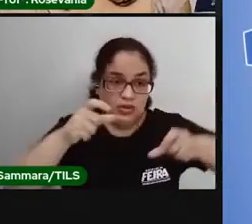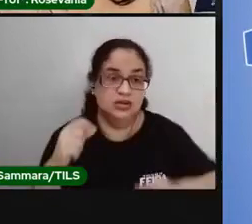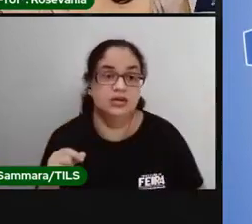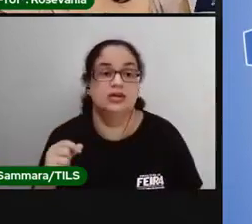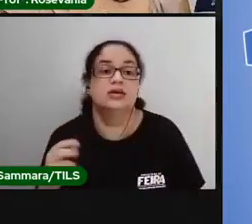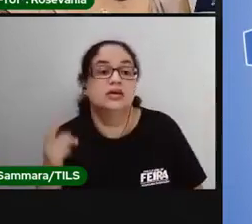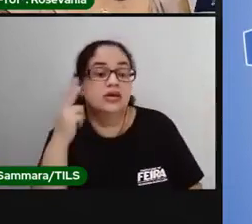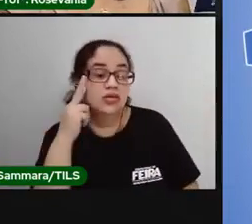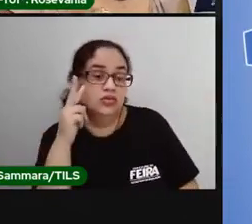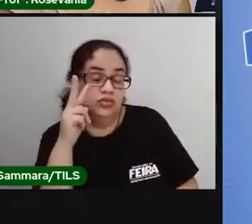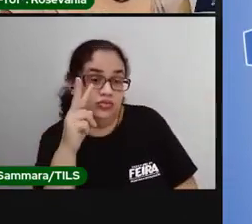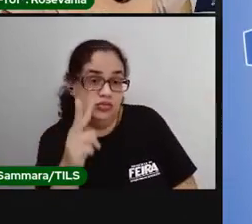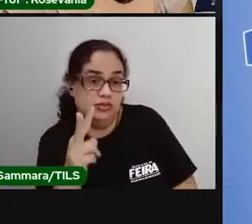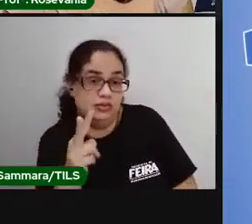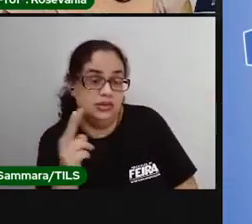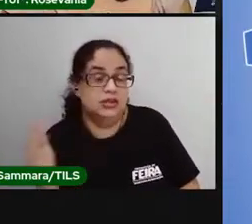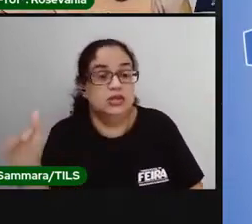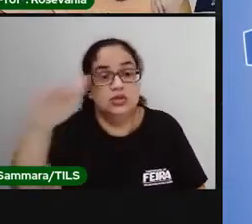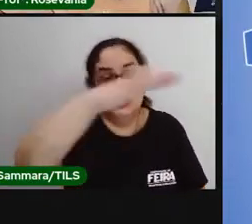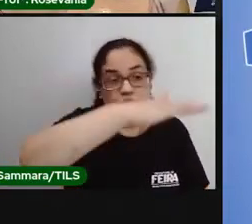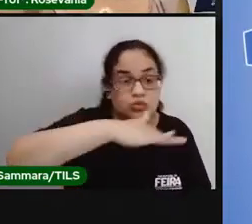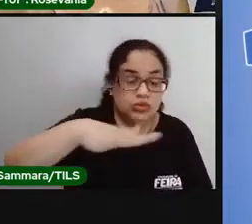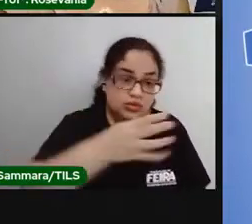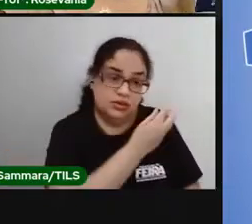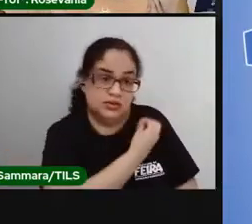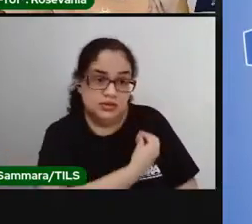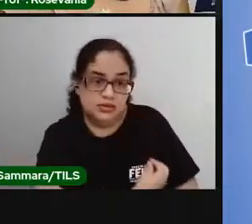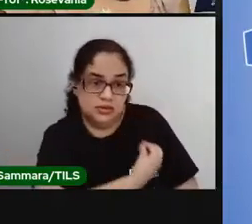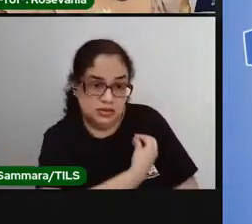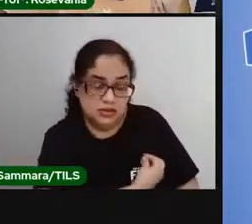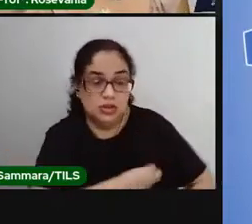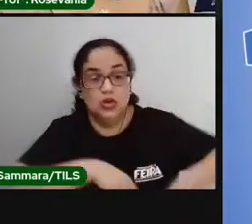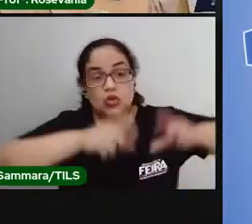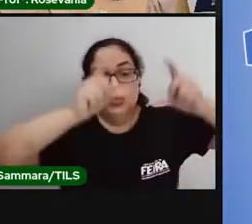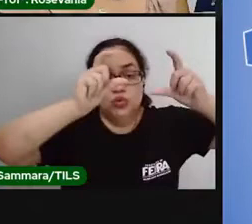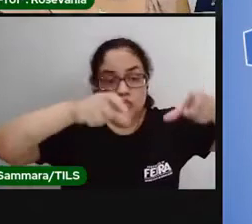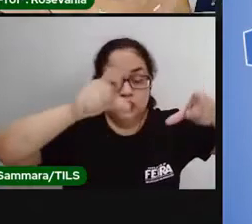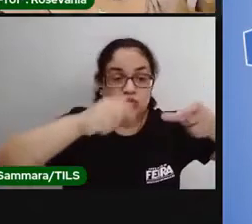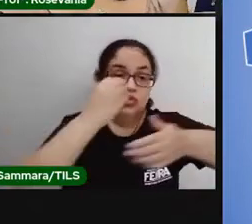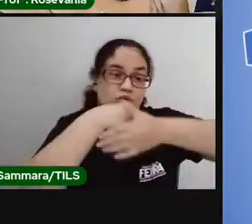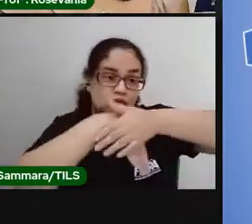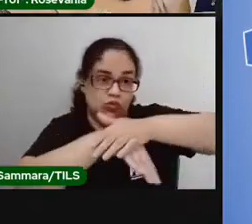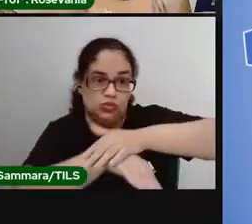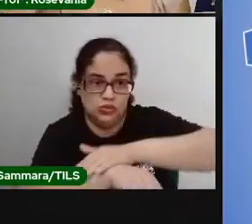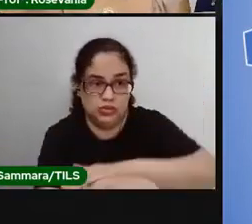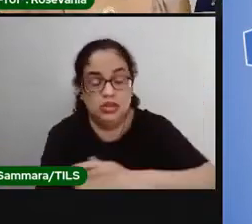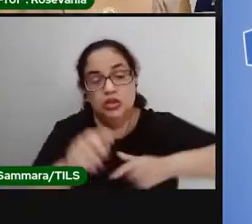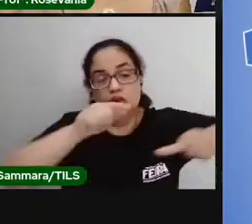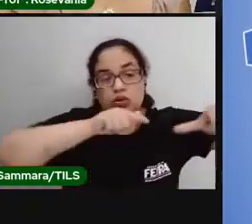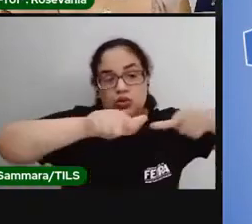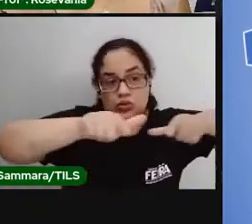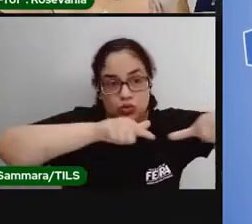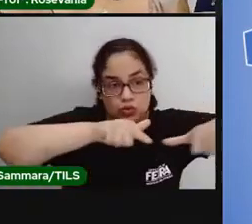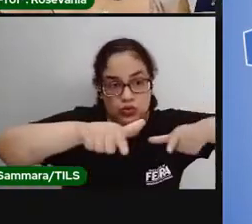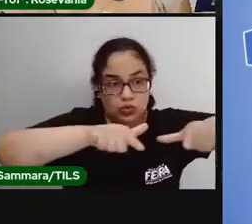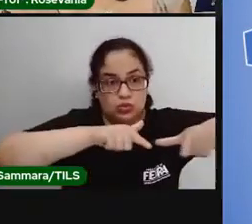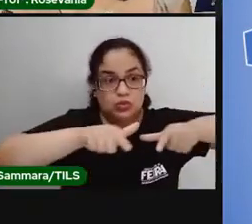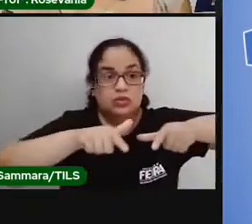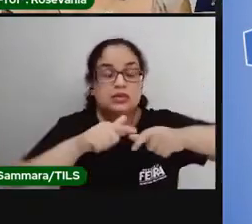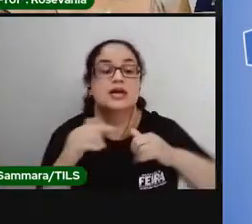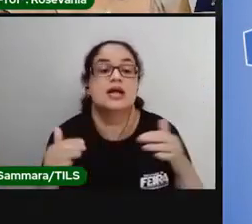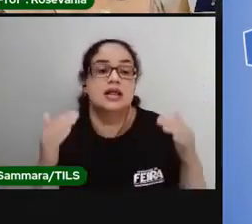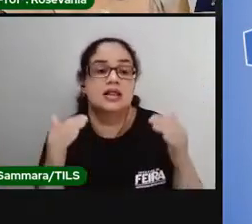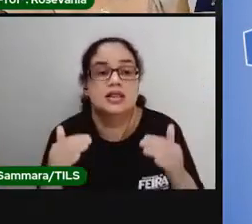viveu em um determinado momento. Então, é o espaço do cotidiano. Todos os lugares que a gente está acostumado aí, o espaço do trabalho, o espaço, né, da